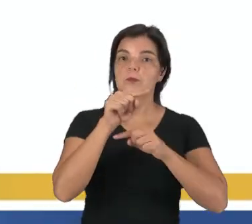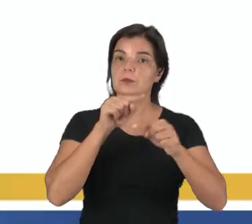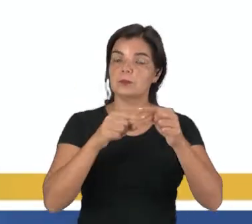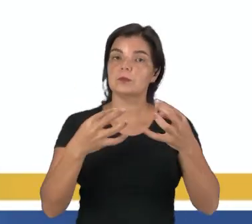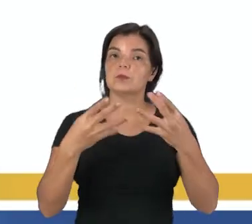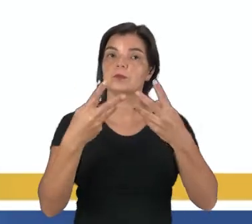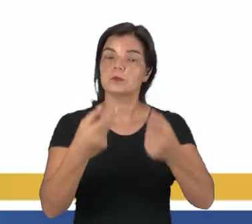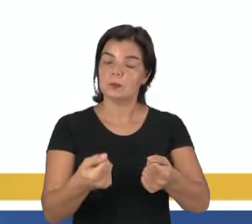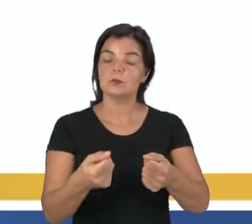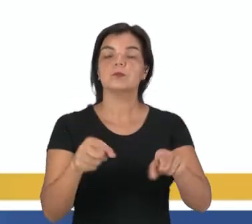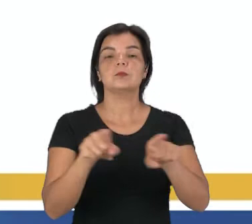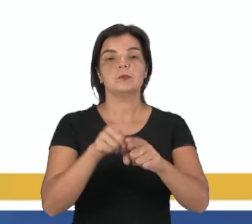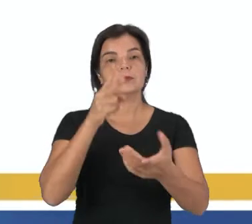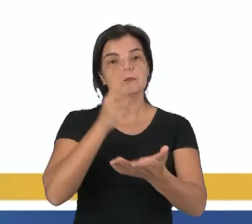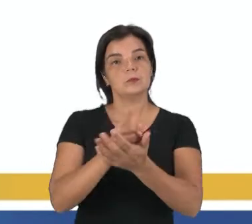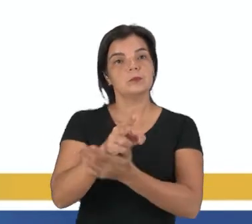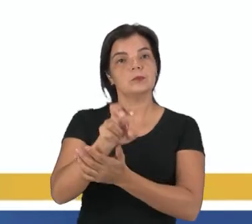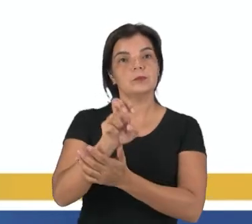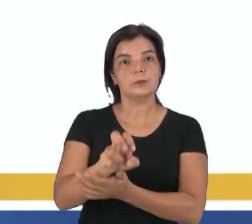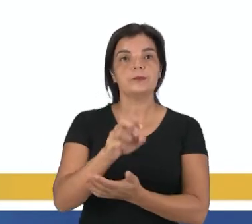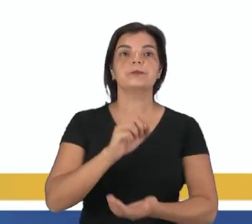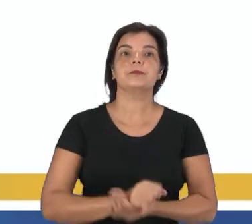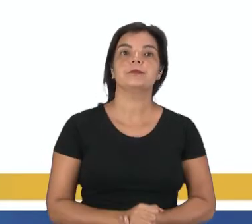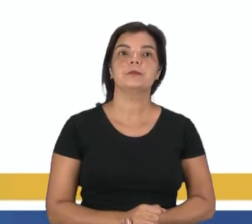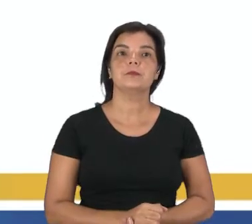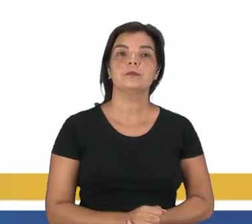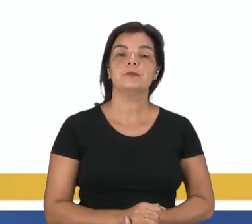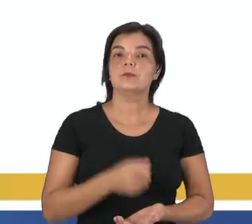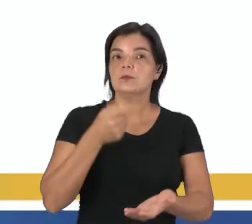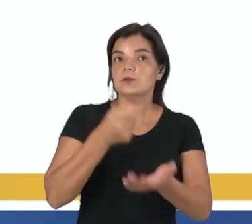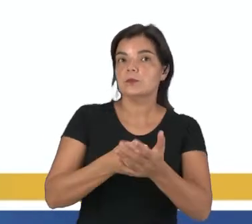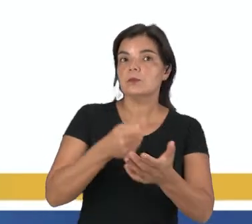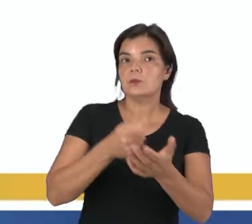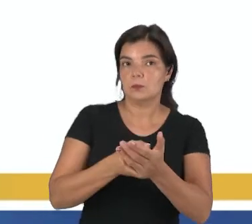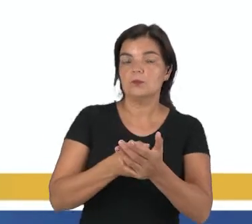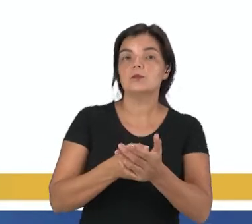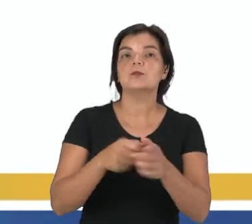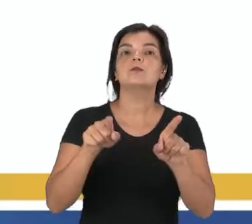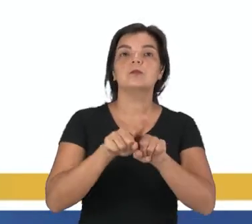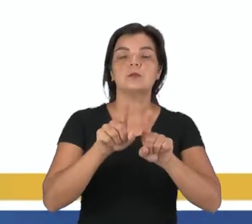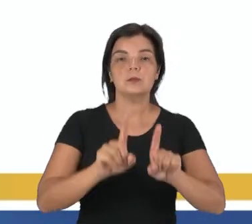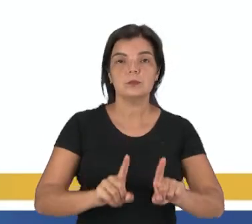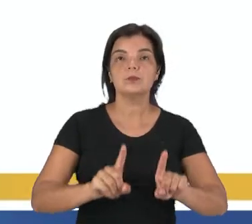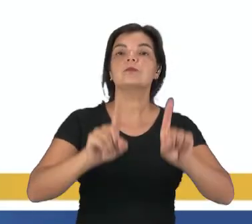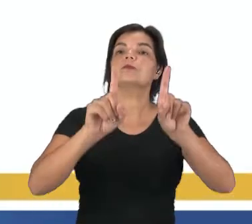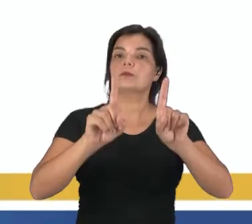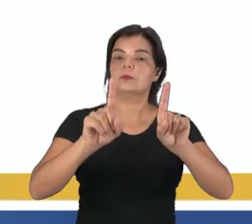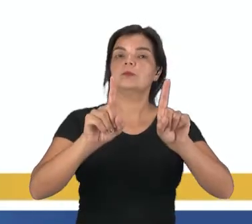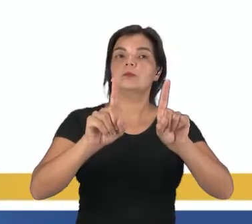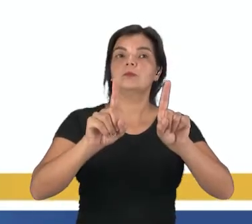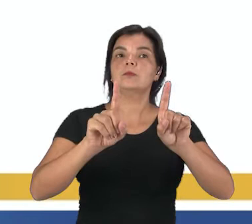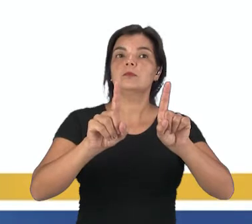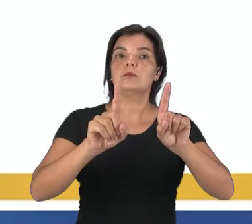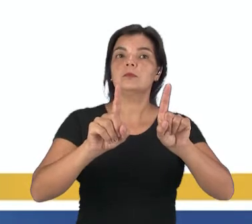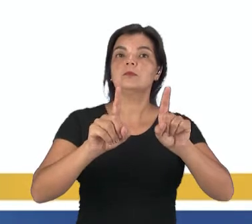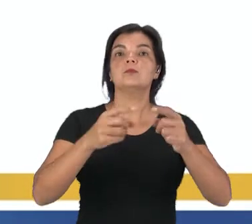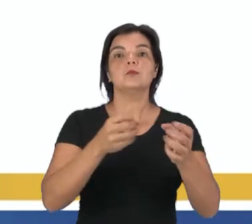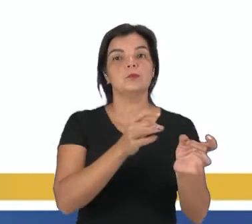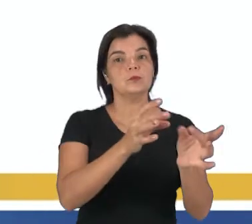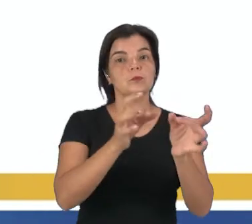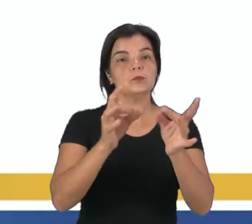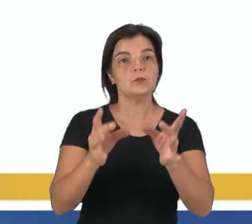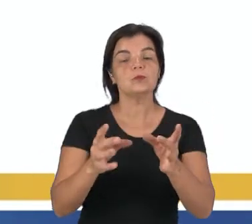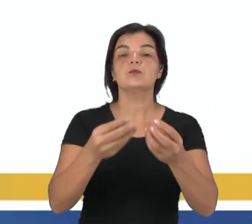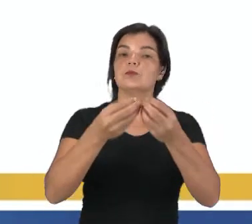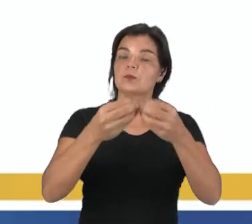divisão, nós vamos ver que sempre dá 5. O valor cobrado, então, é diretamente proporcional